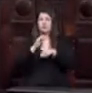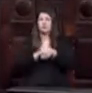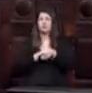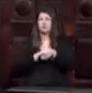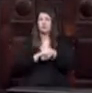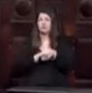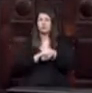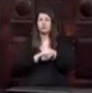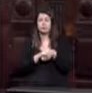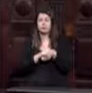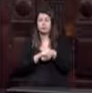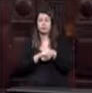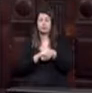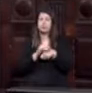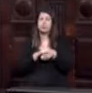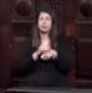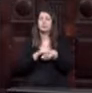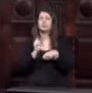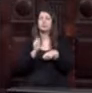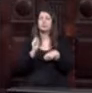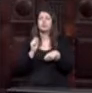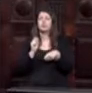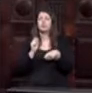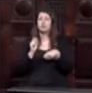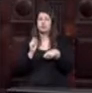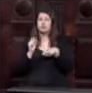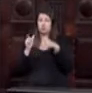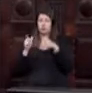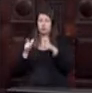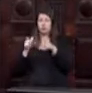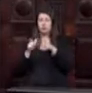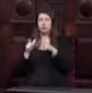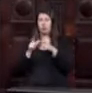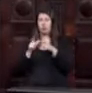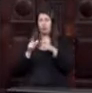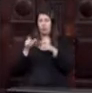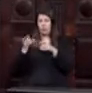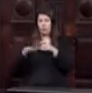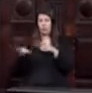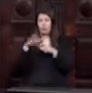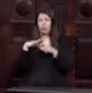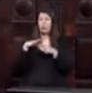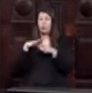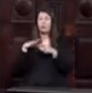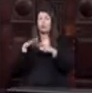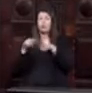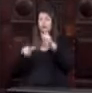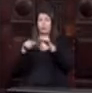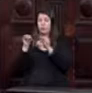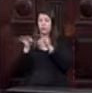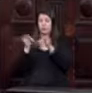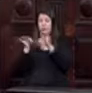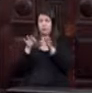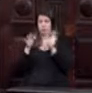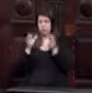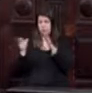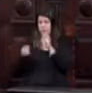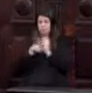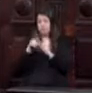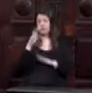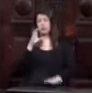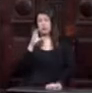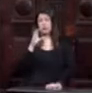por favor, deputado. E o dividendo deriva do lucro líquido, pela organização da SEDAI, ela é obrigada,